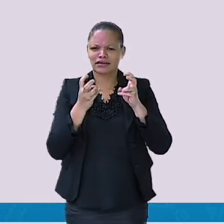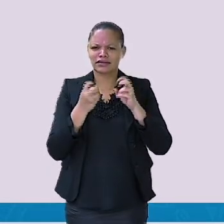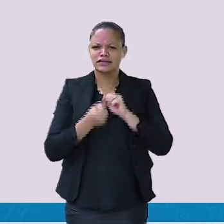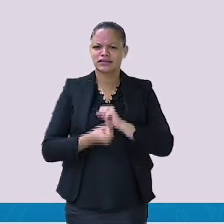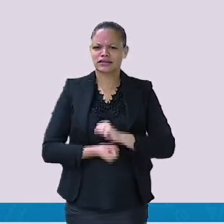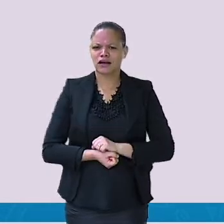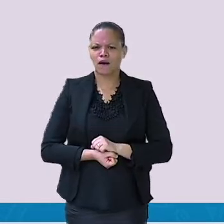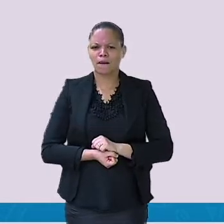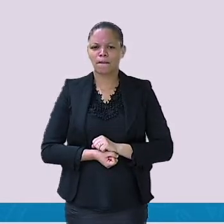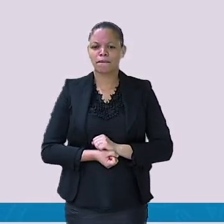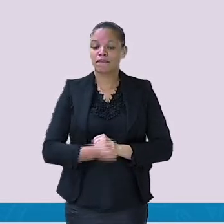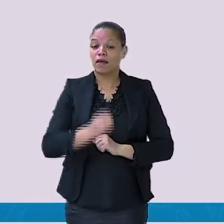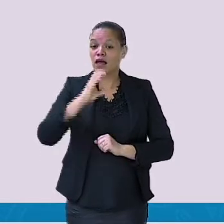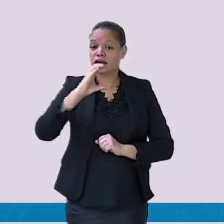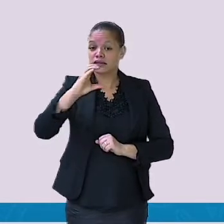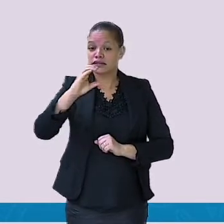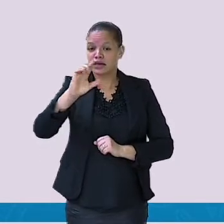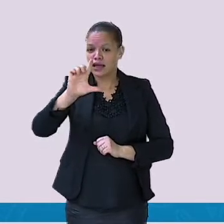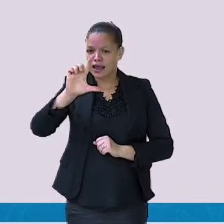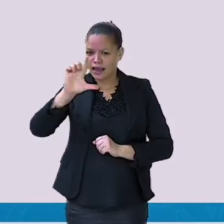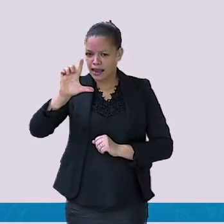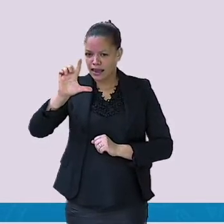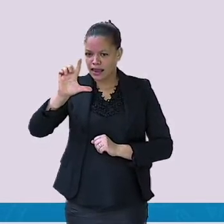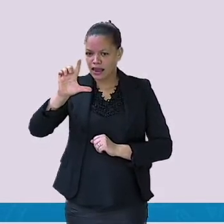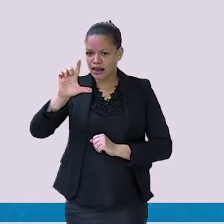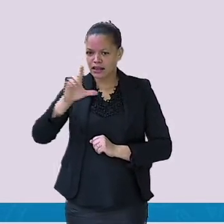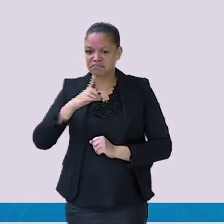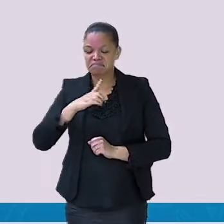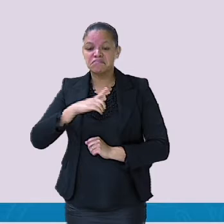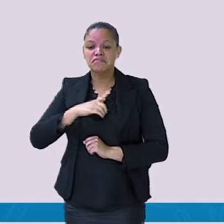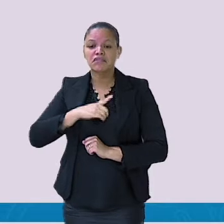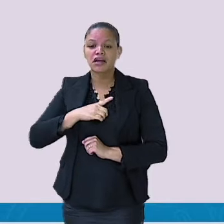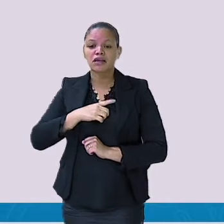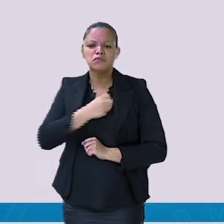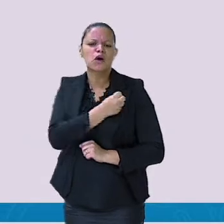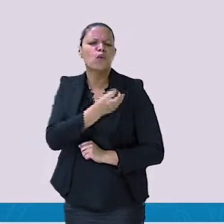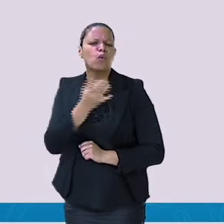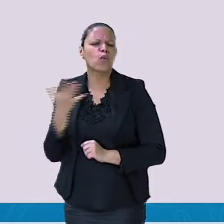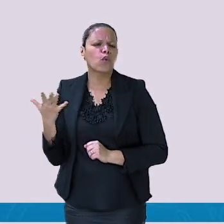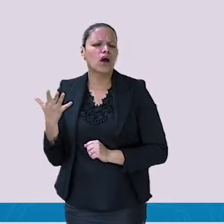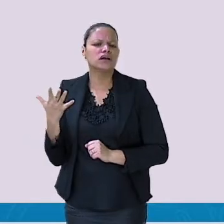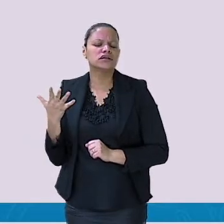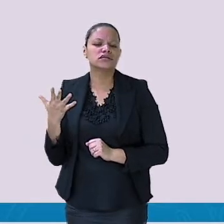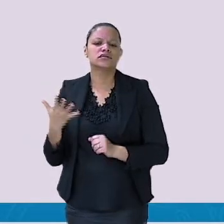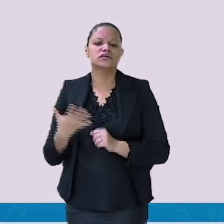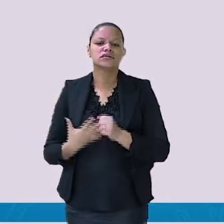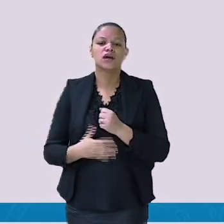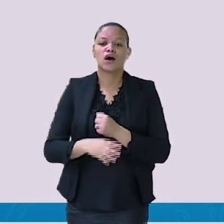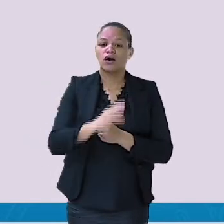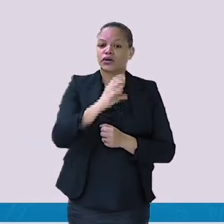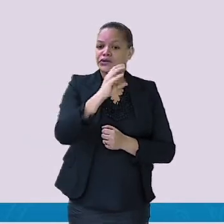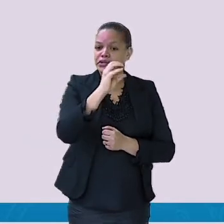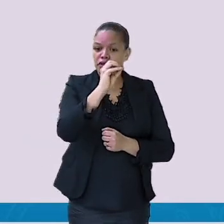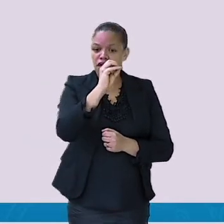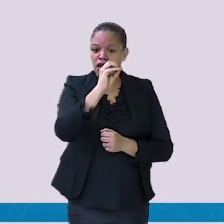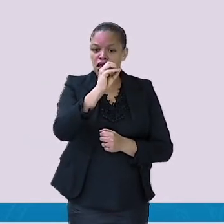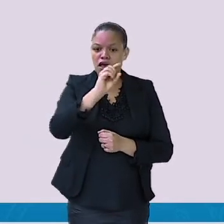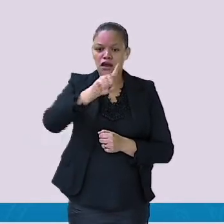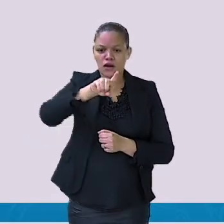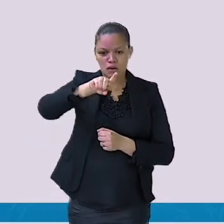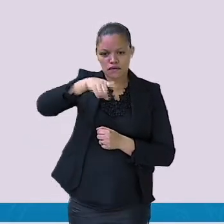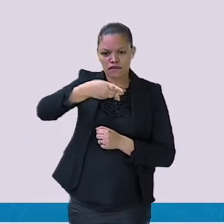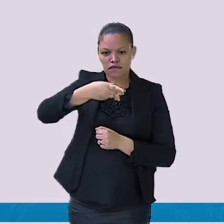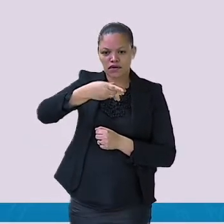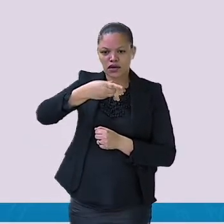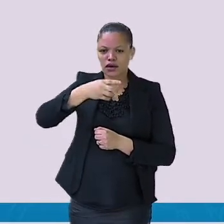número 100 aqui. Quantos zeros tem no número 100? 2, não é? Então, olha aqui, ó, partindo do número 1, eu